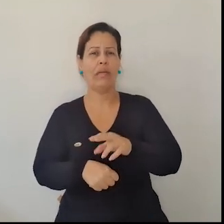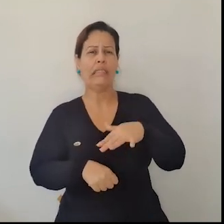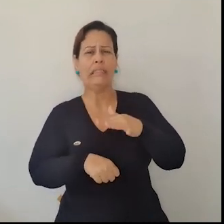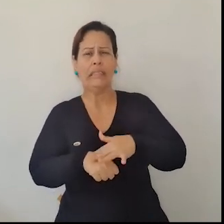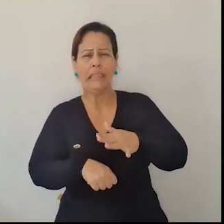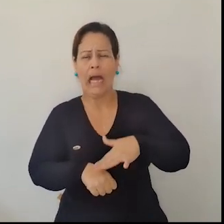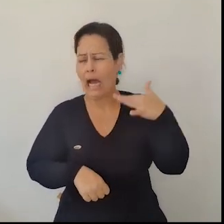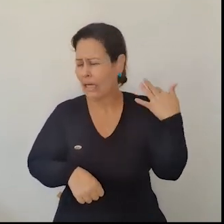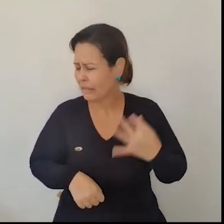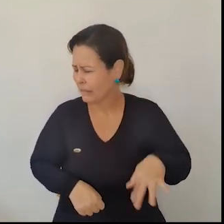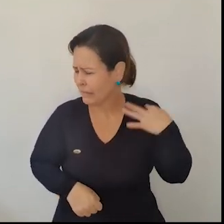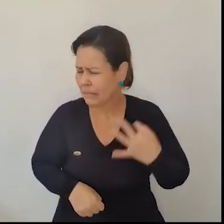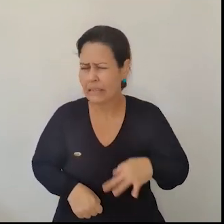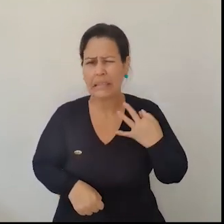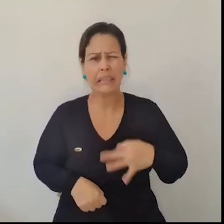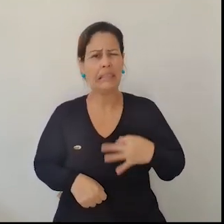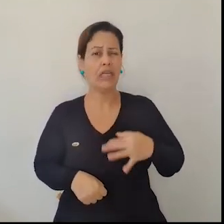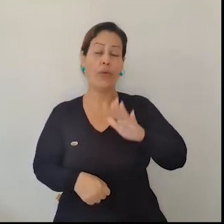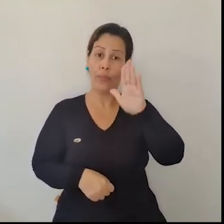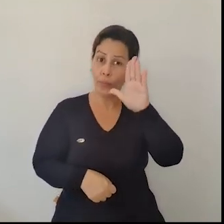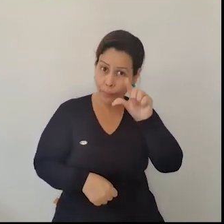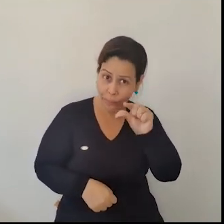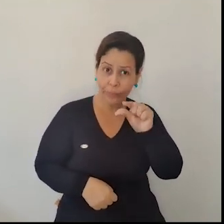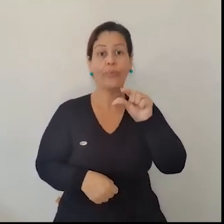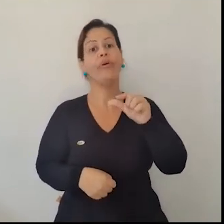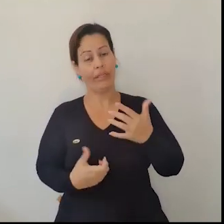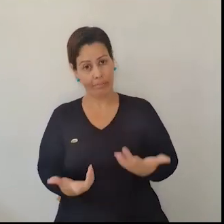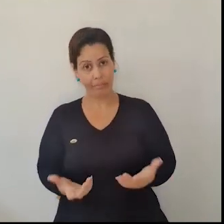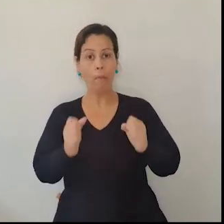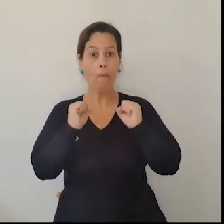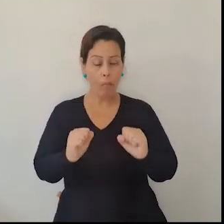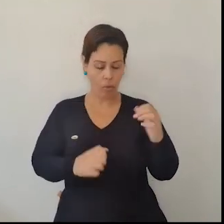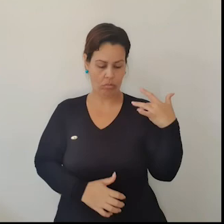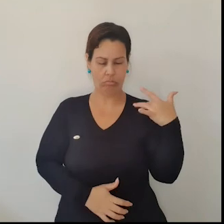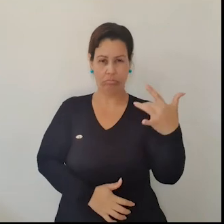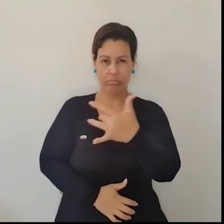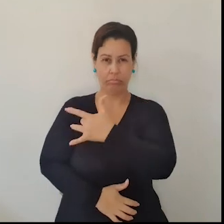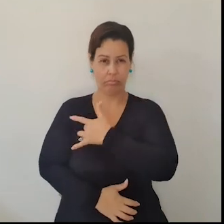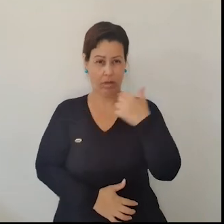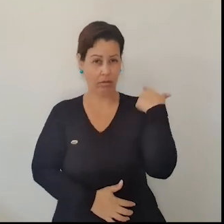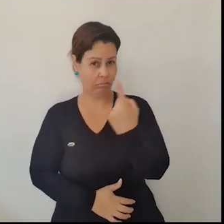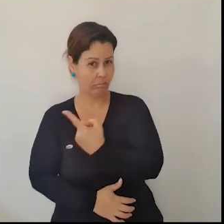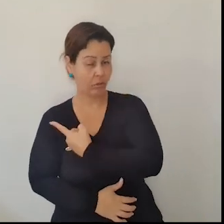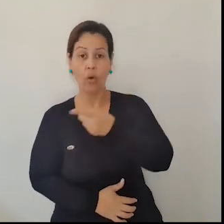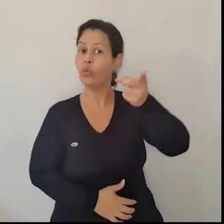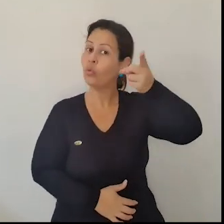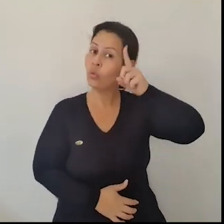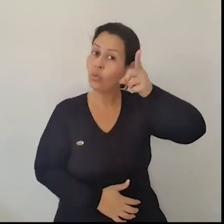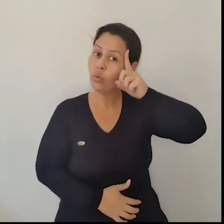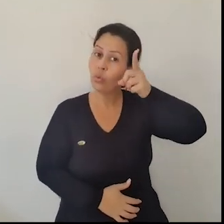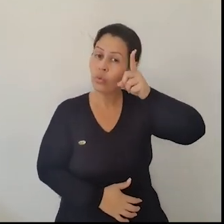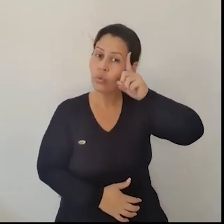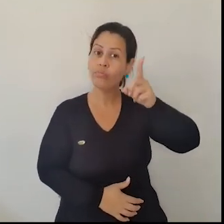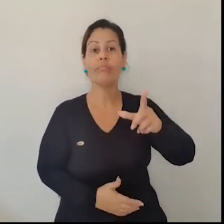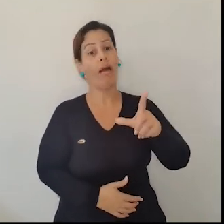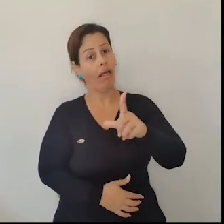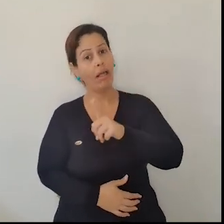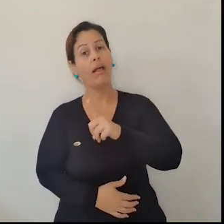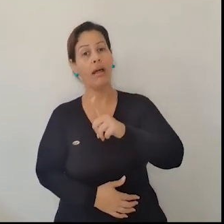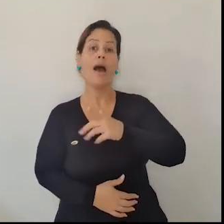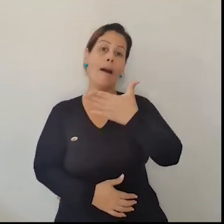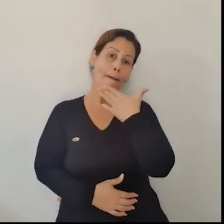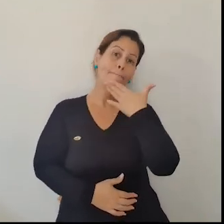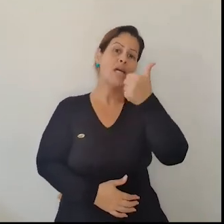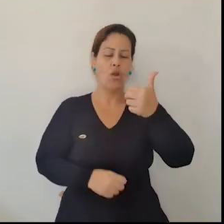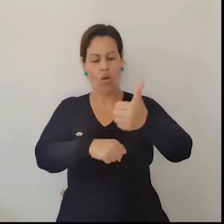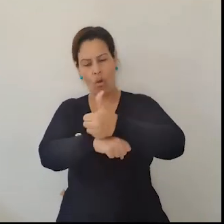dor, podemos fazer com que a nossa saúde e o nosso cotidiano tenha mais